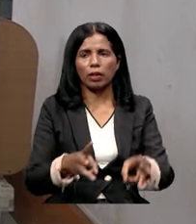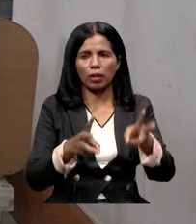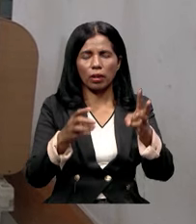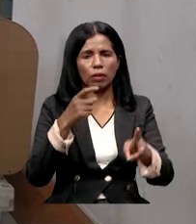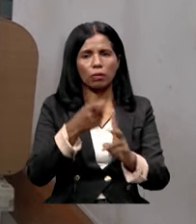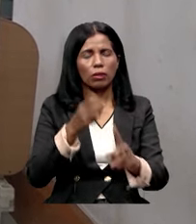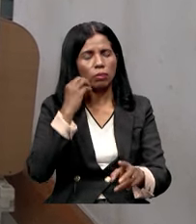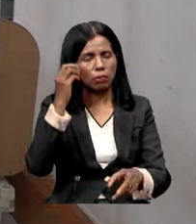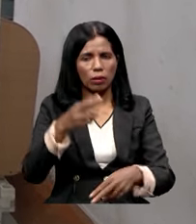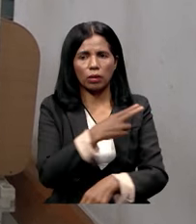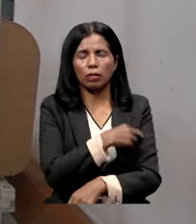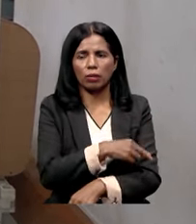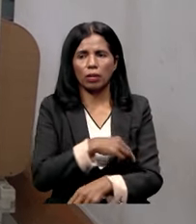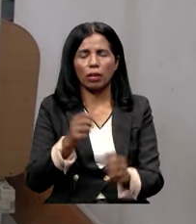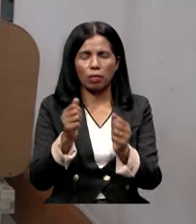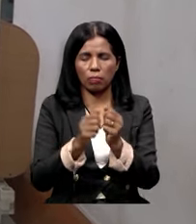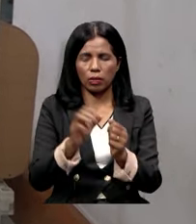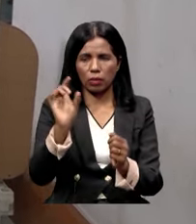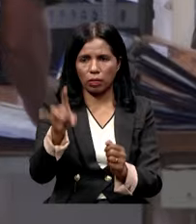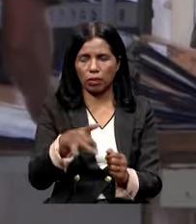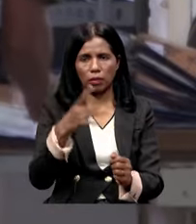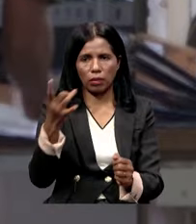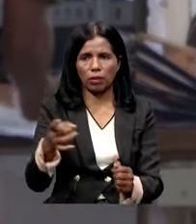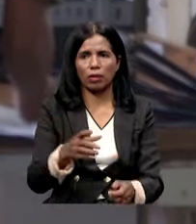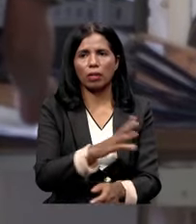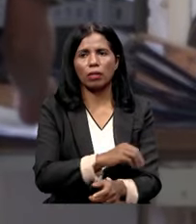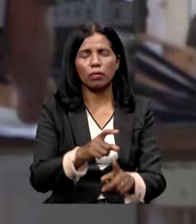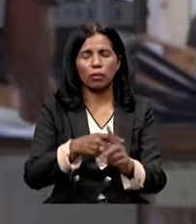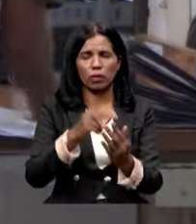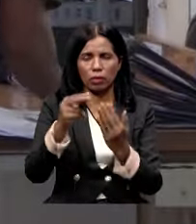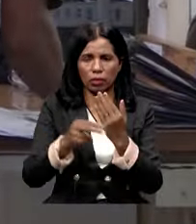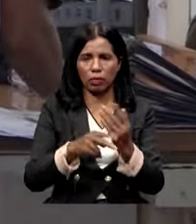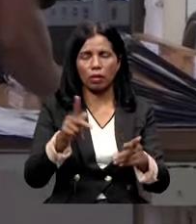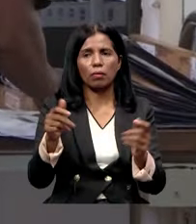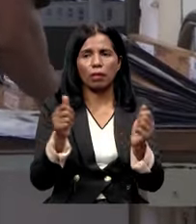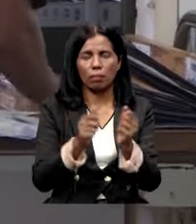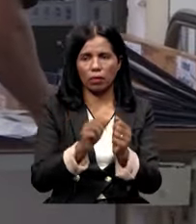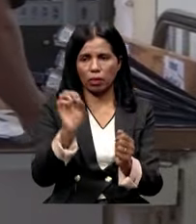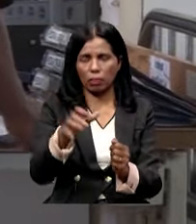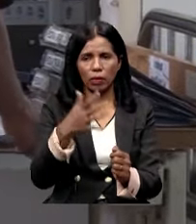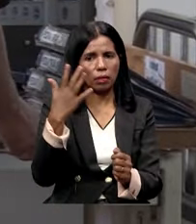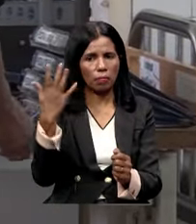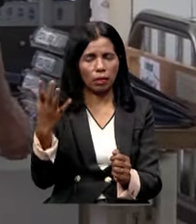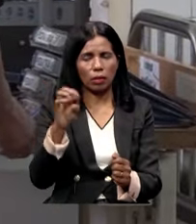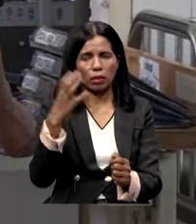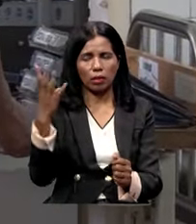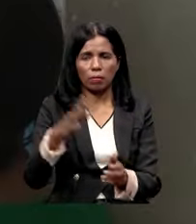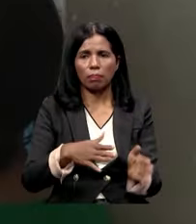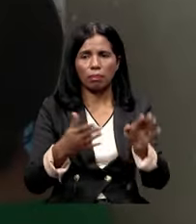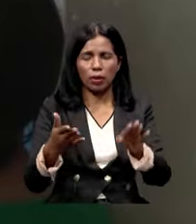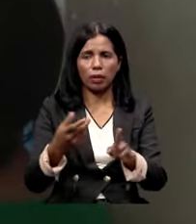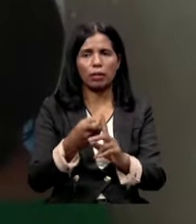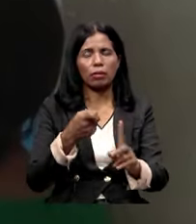hospital sanulu resin walu. No iha fulan novembro, paciente mati emergência hamutuk sanulu resing hat, mati iha dalang kahusi uma